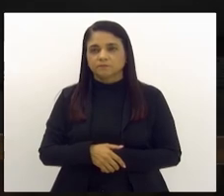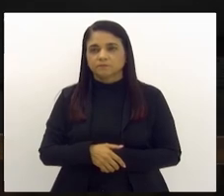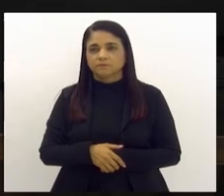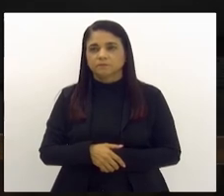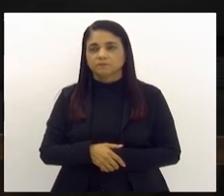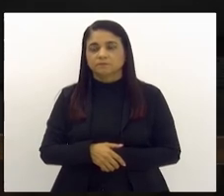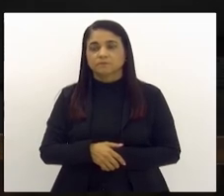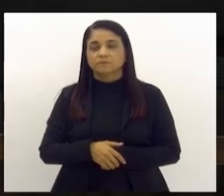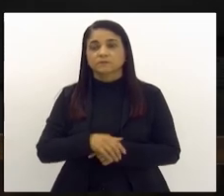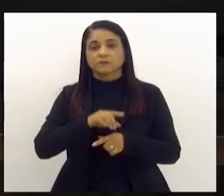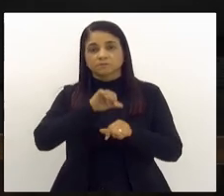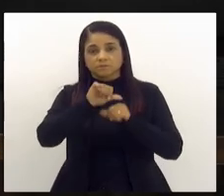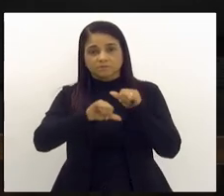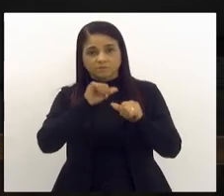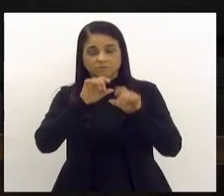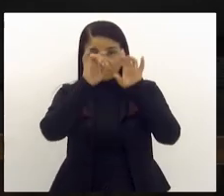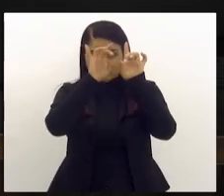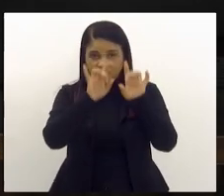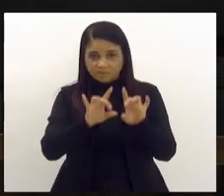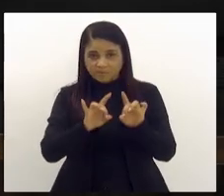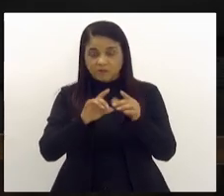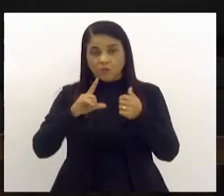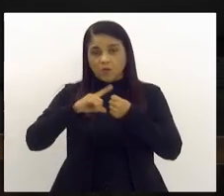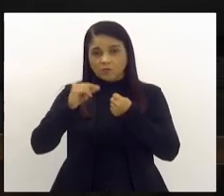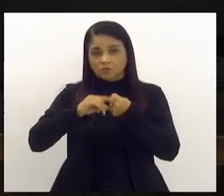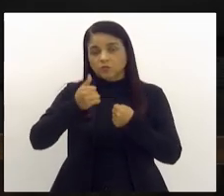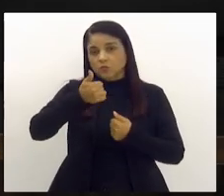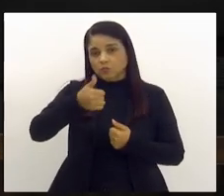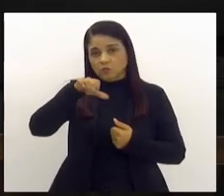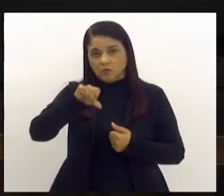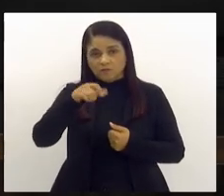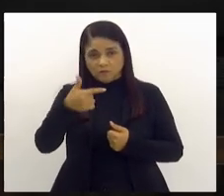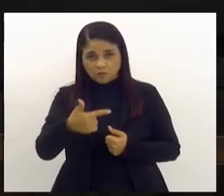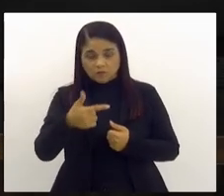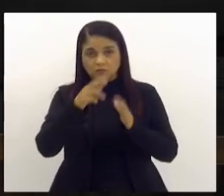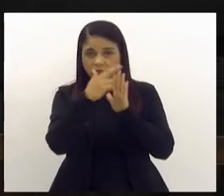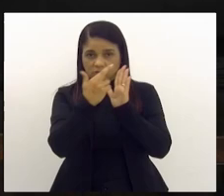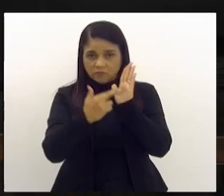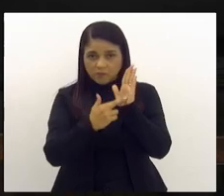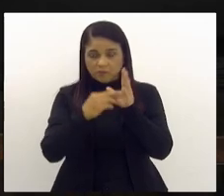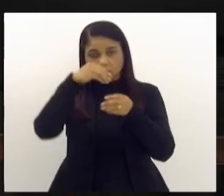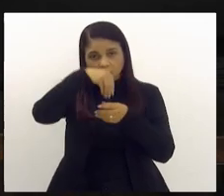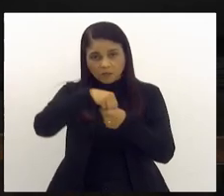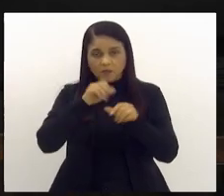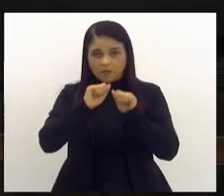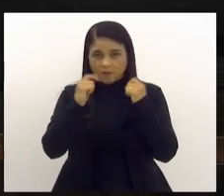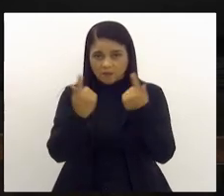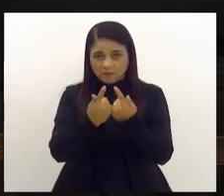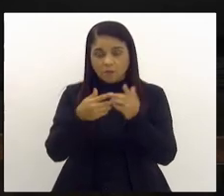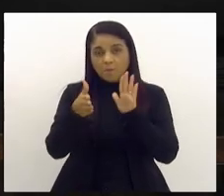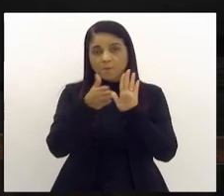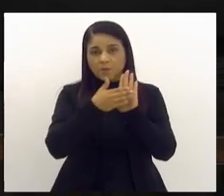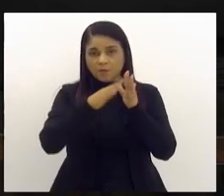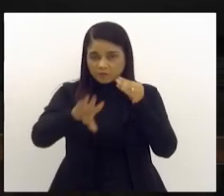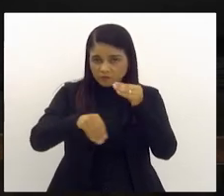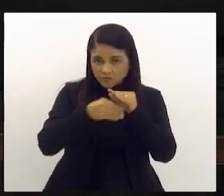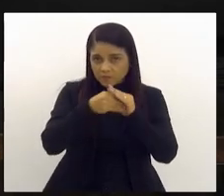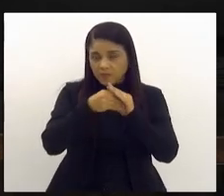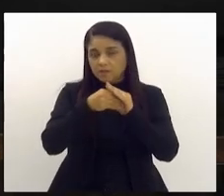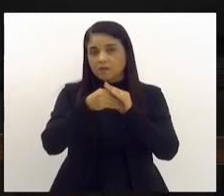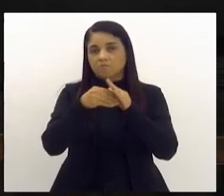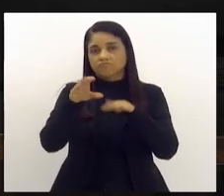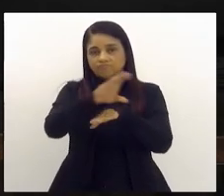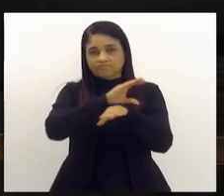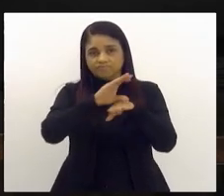Sujeita às disposições especiais de acordo com o artigo 92 do Regimento Interno, proposta de emenda